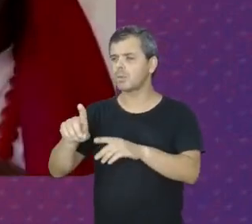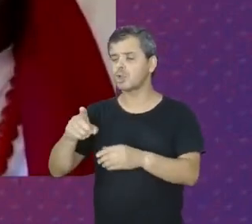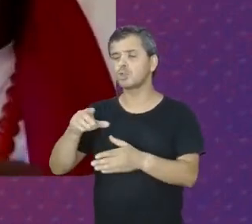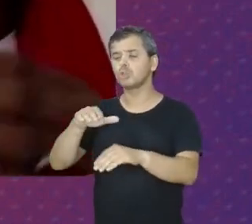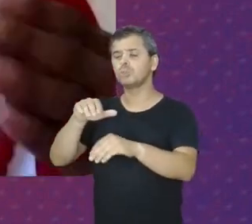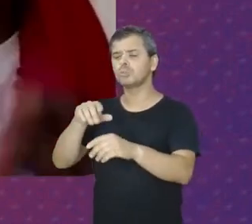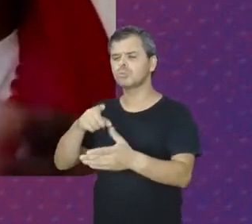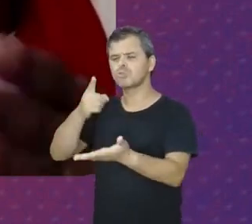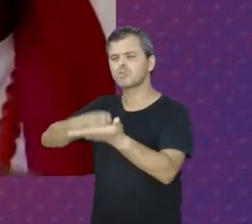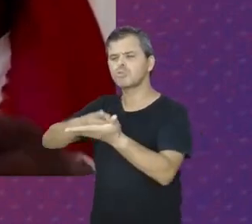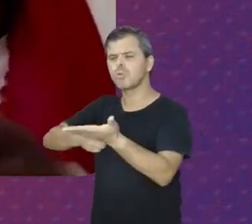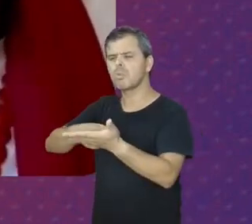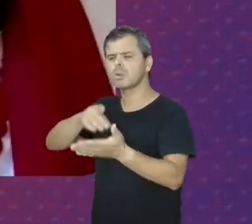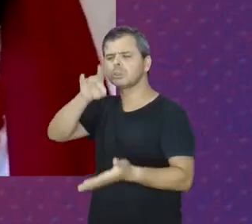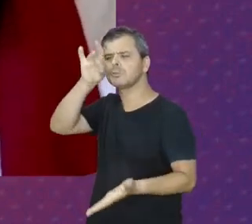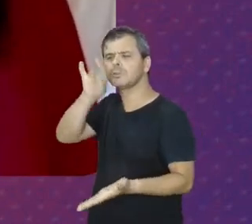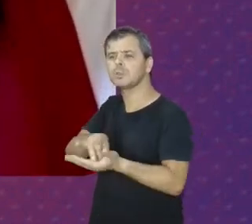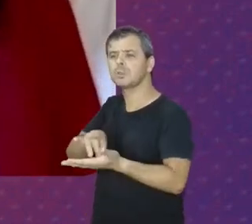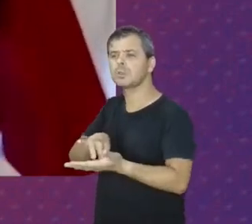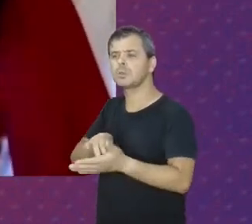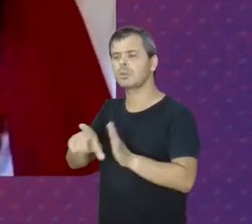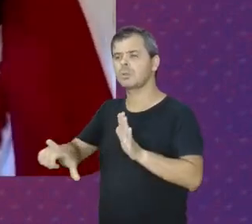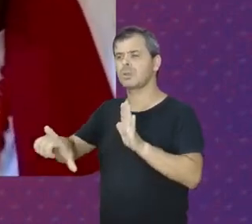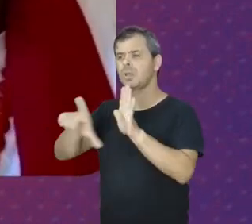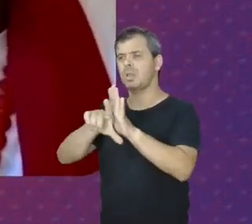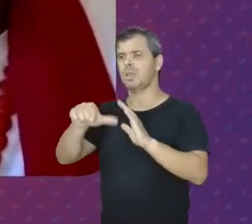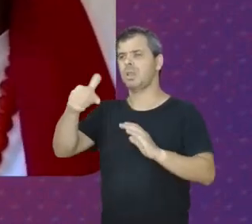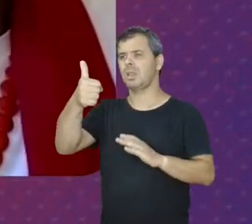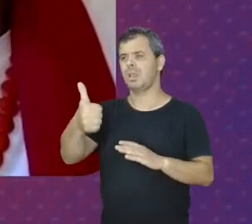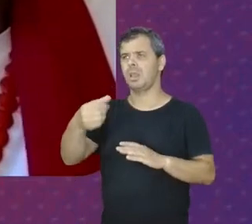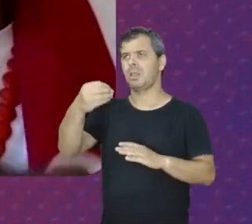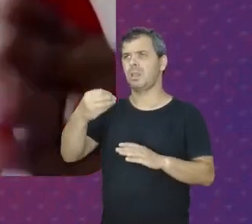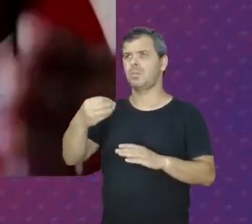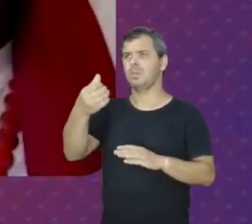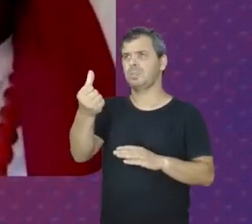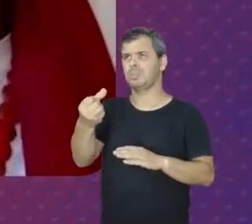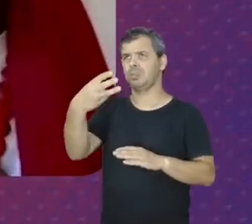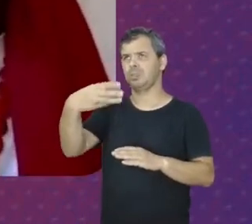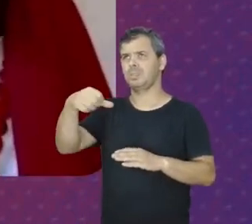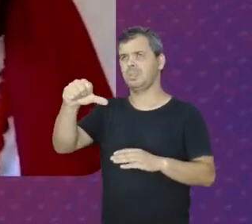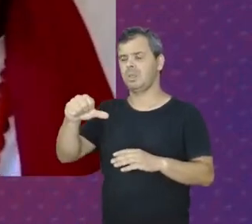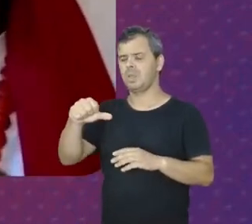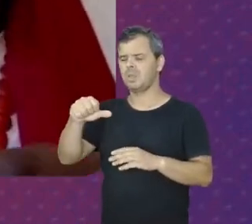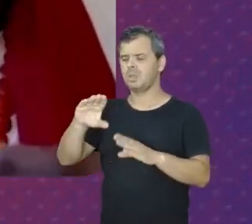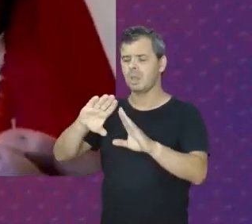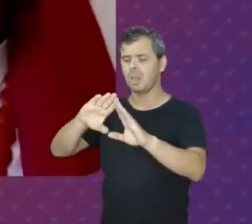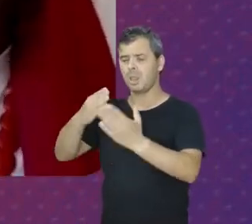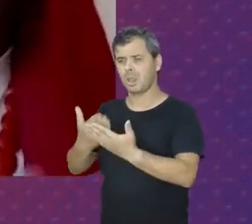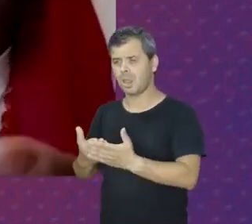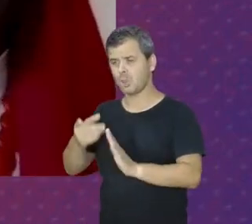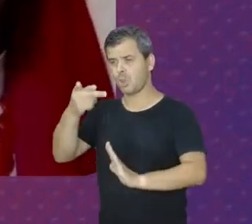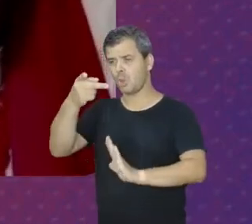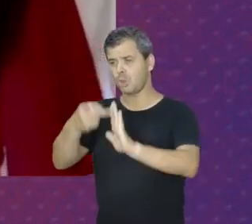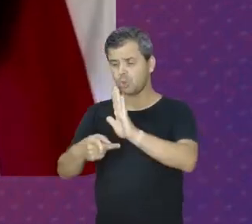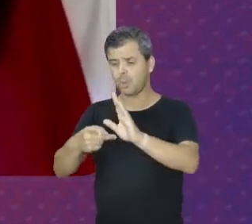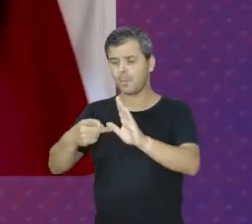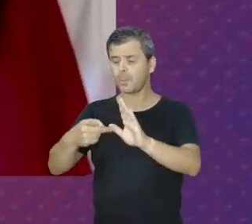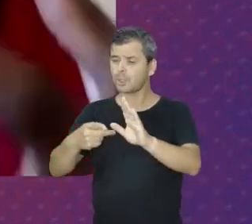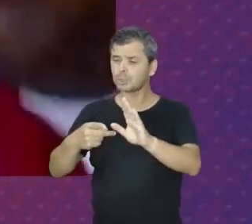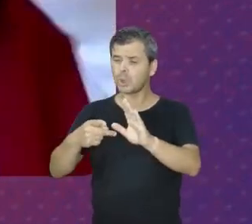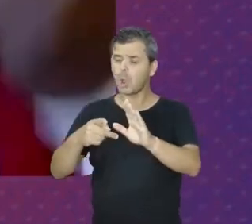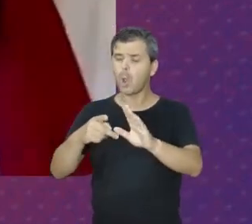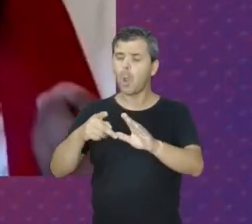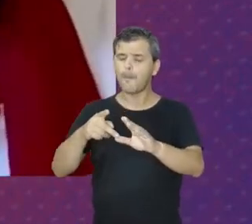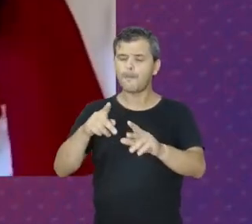da escola a efetivação da Lei 10.639 nas suas escolas. No projeto